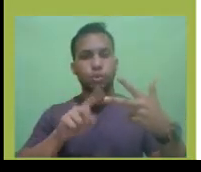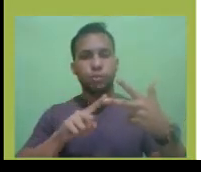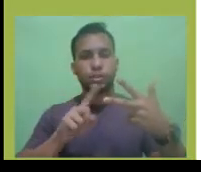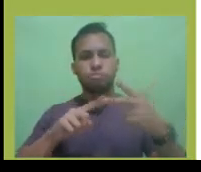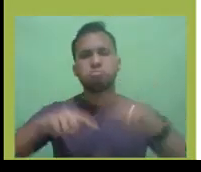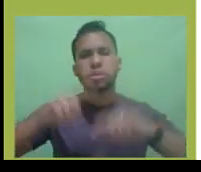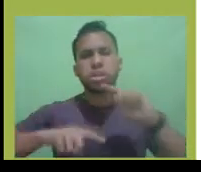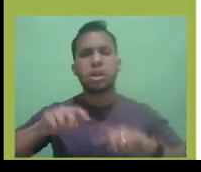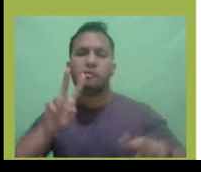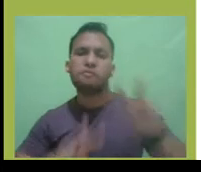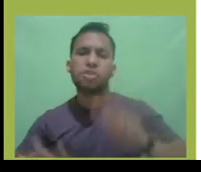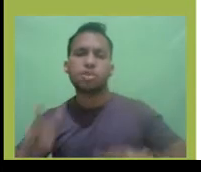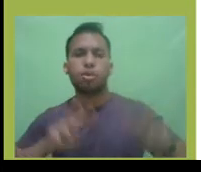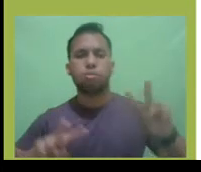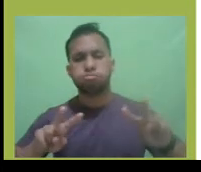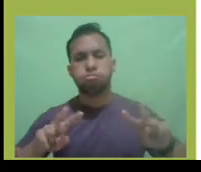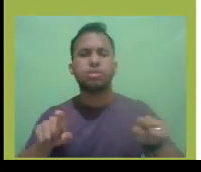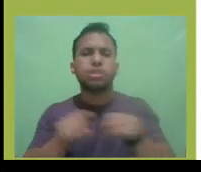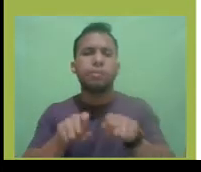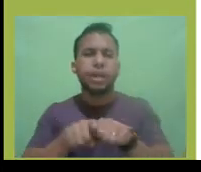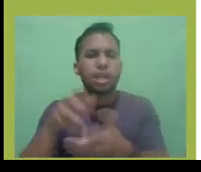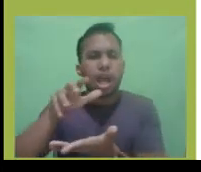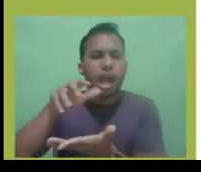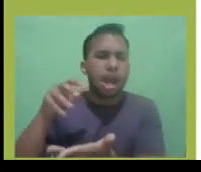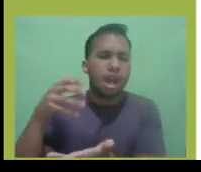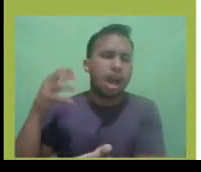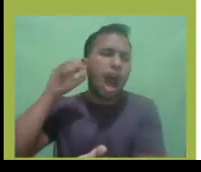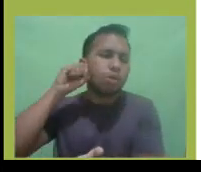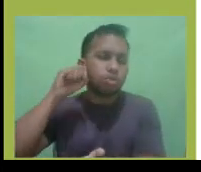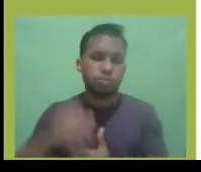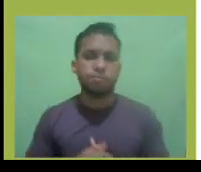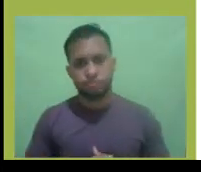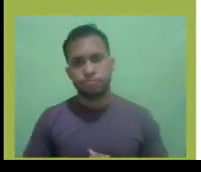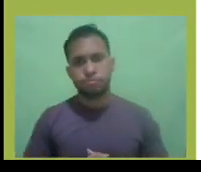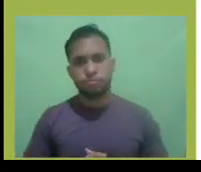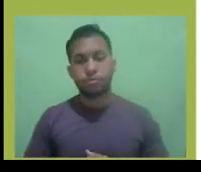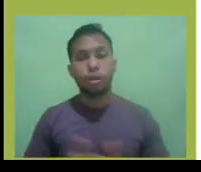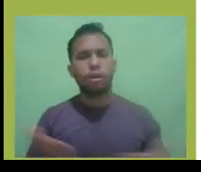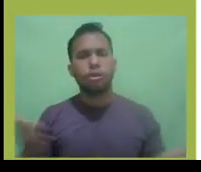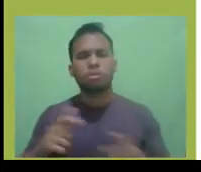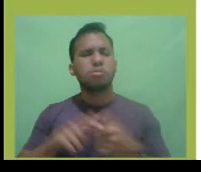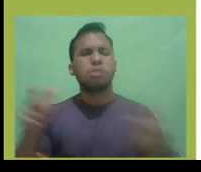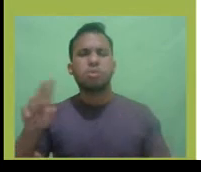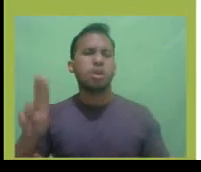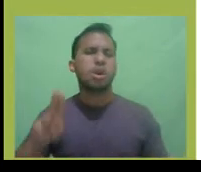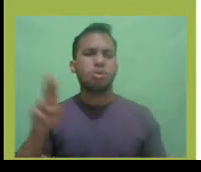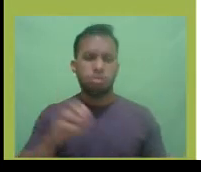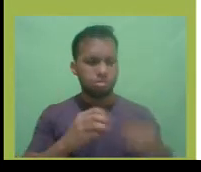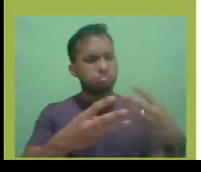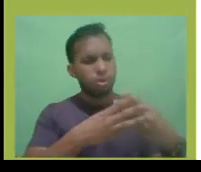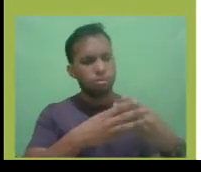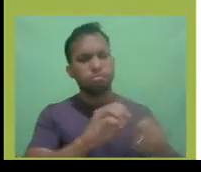data show, e a apresentação feita em PowerPoint. Mas cuidado, você deve usar os recursos audiovisuais a